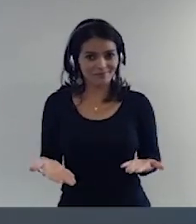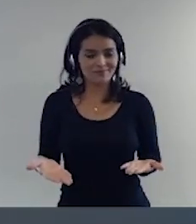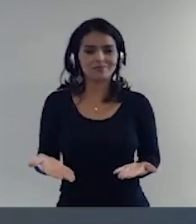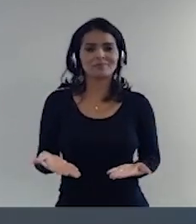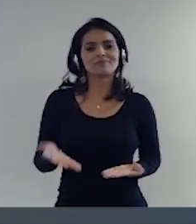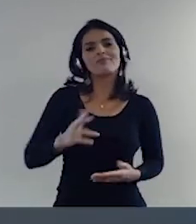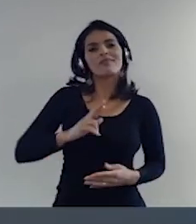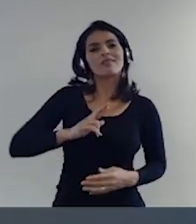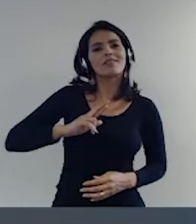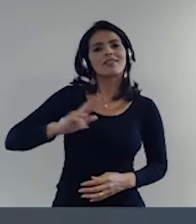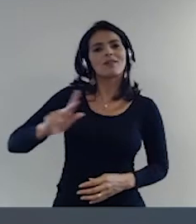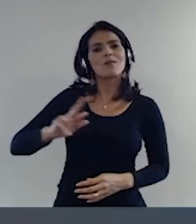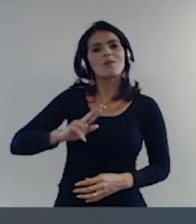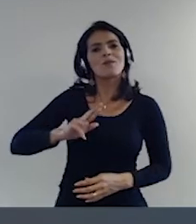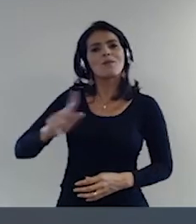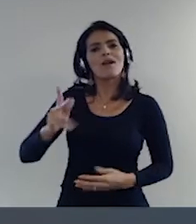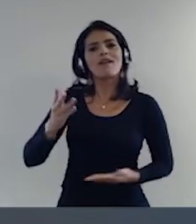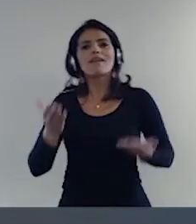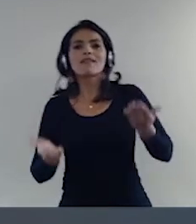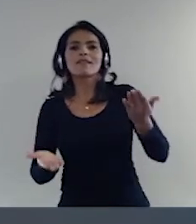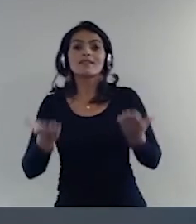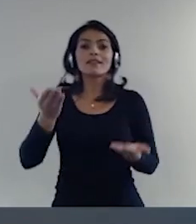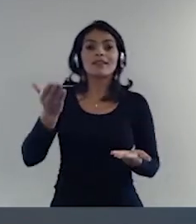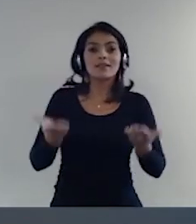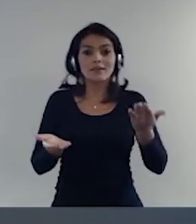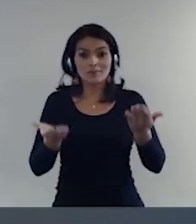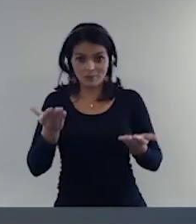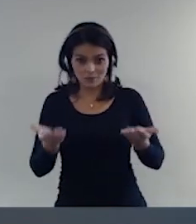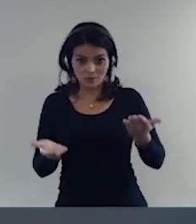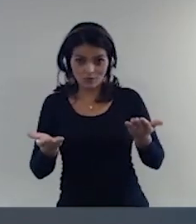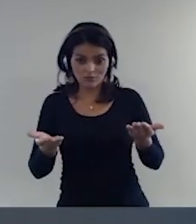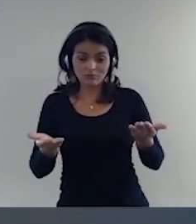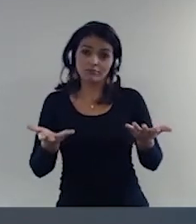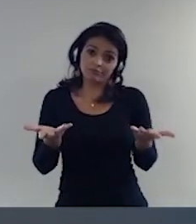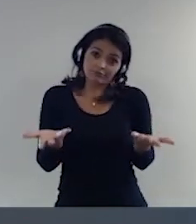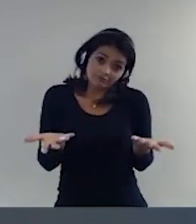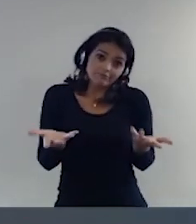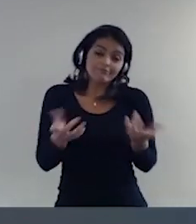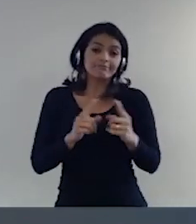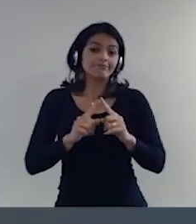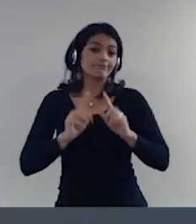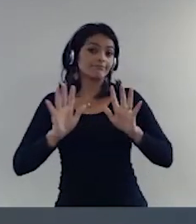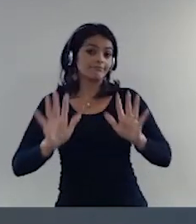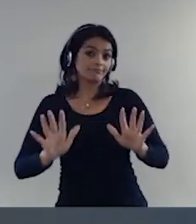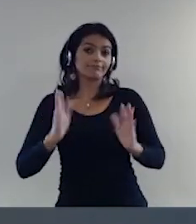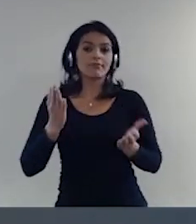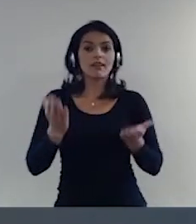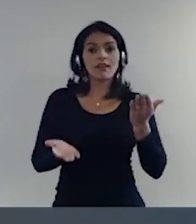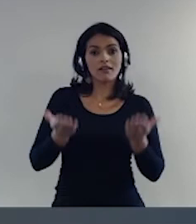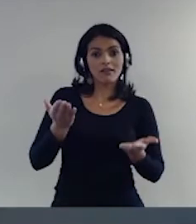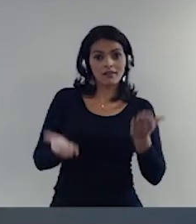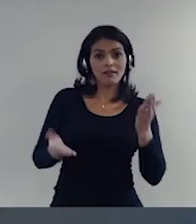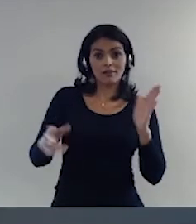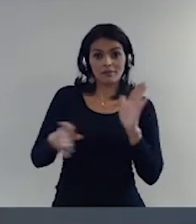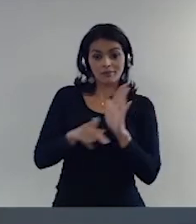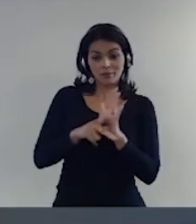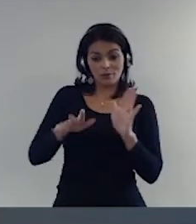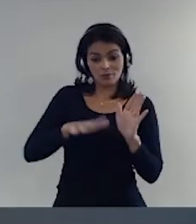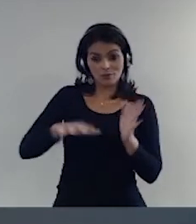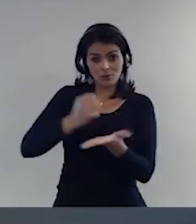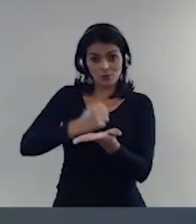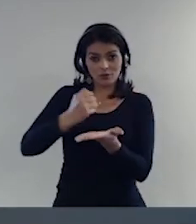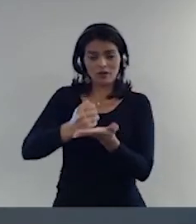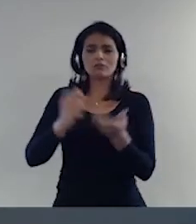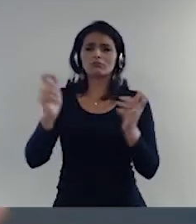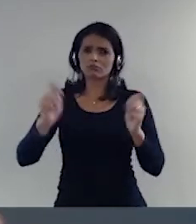não é um equilíbrio objetivo, pura e simplesmente, mas é um equilíbrio à luz do contrato. Então, aqui